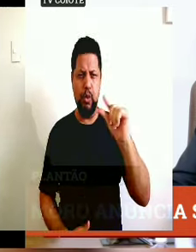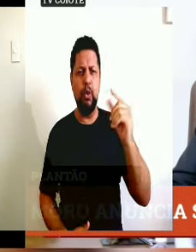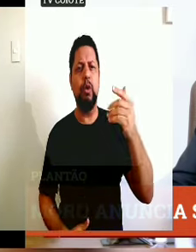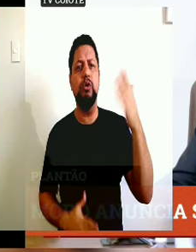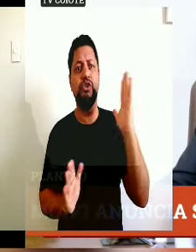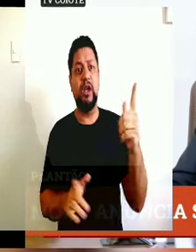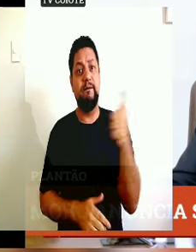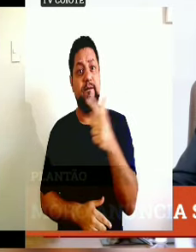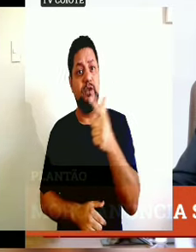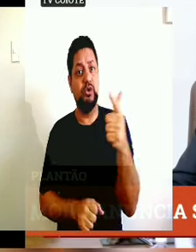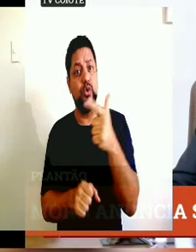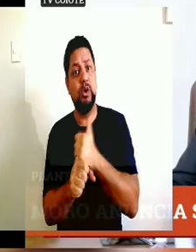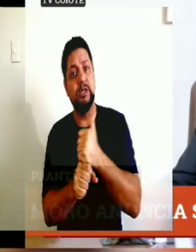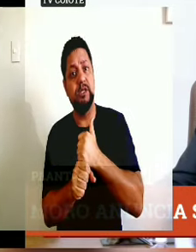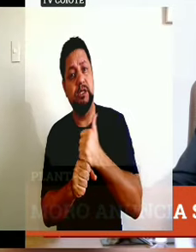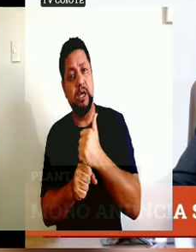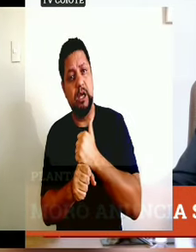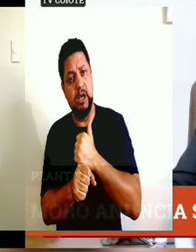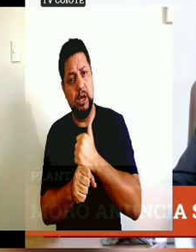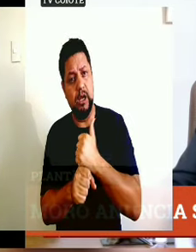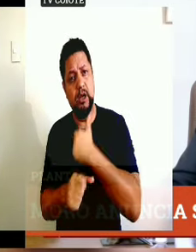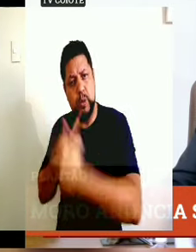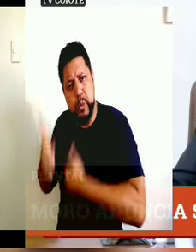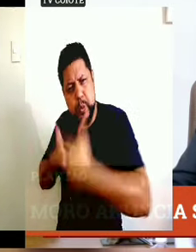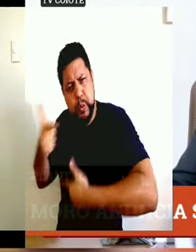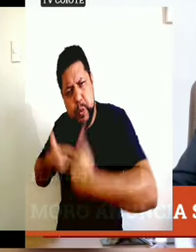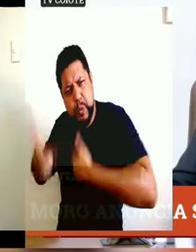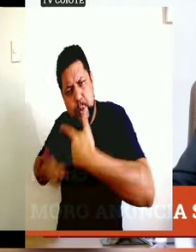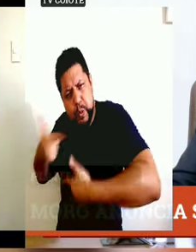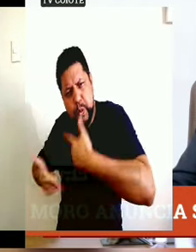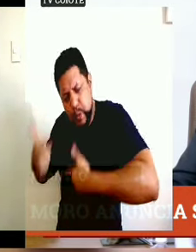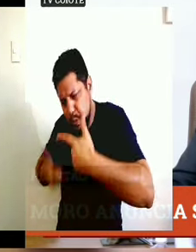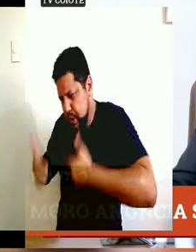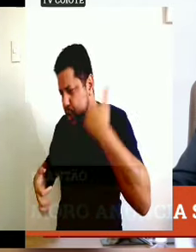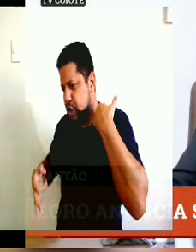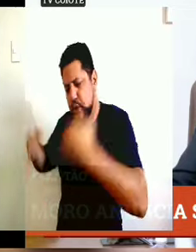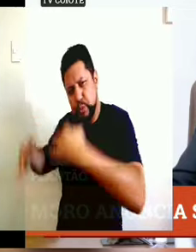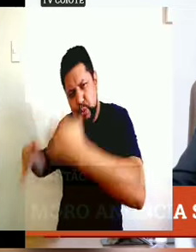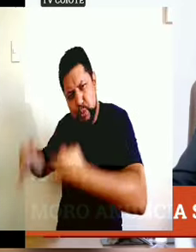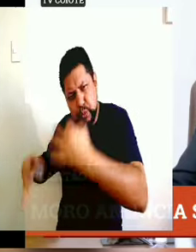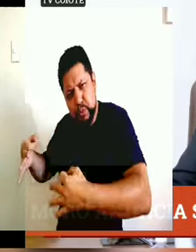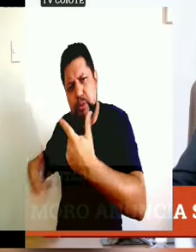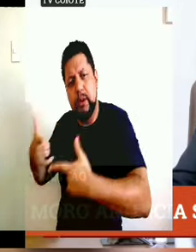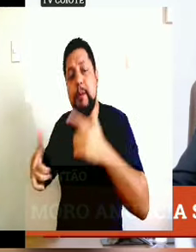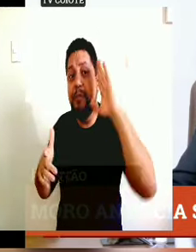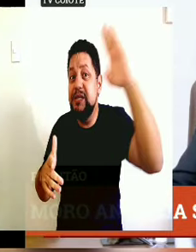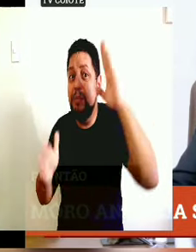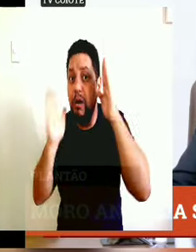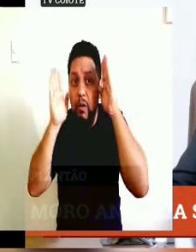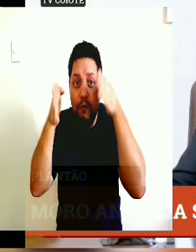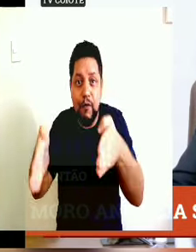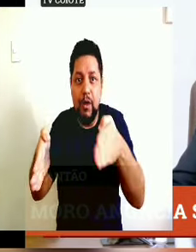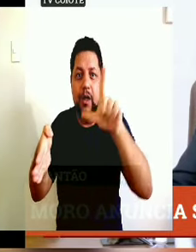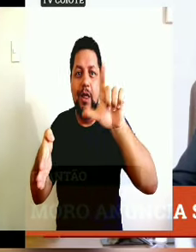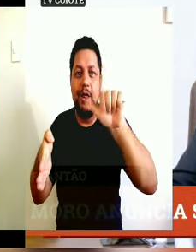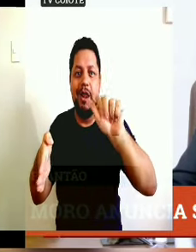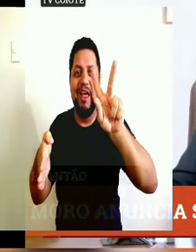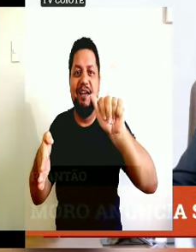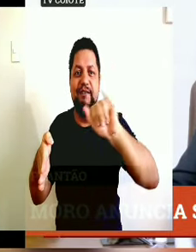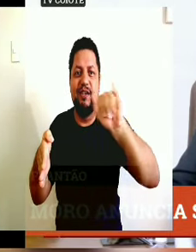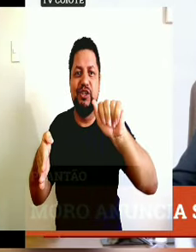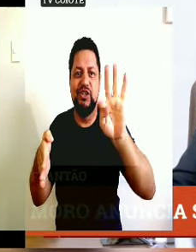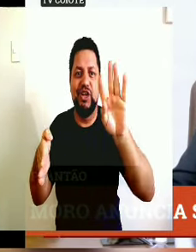Nesses 22 anos foram muito trabalho, em especial durante todo esse período da Lava Jato, praticamente não tive